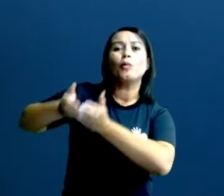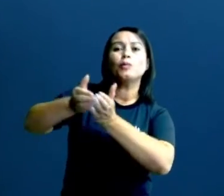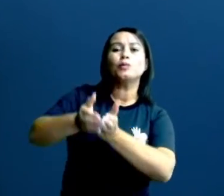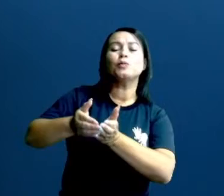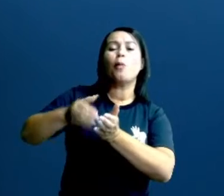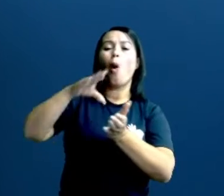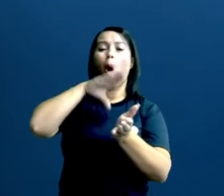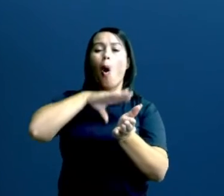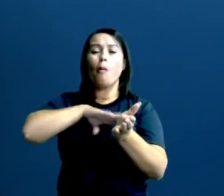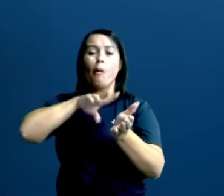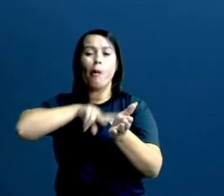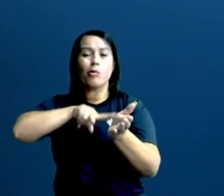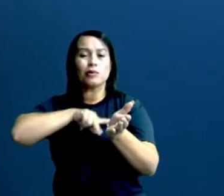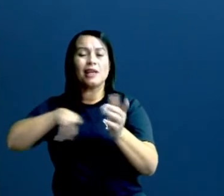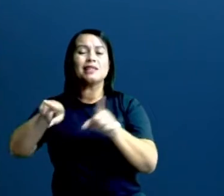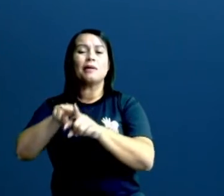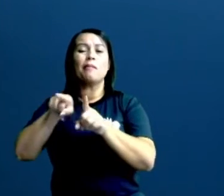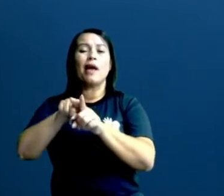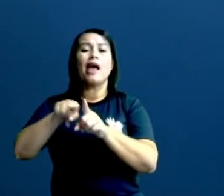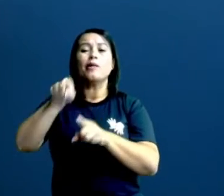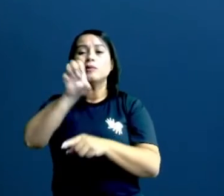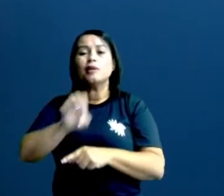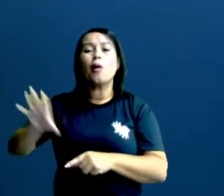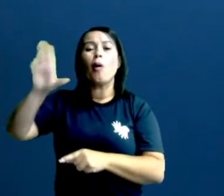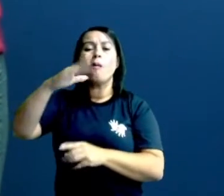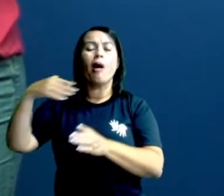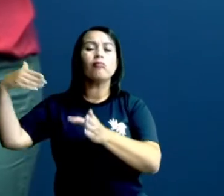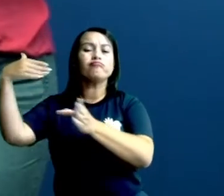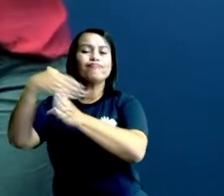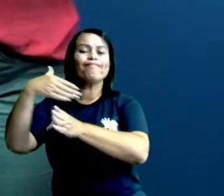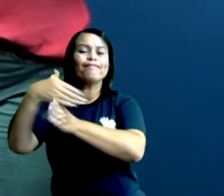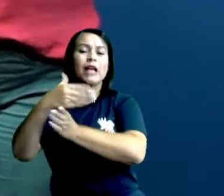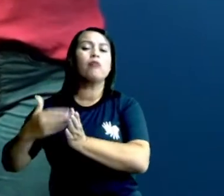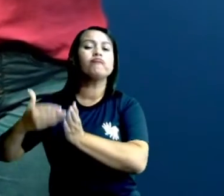pessoas que vieram de fora com o intuito de ficar ou de explorar o